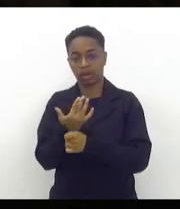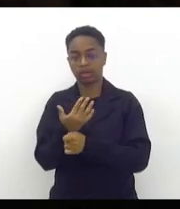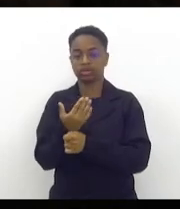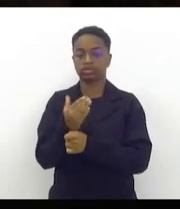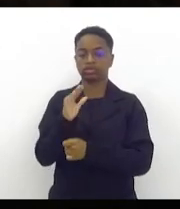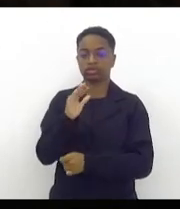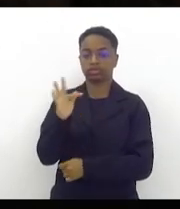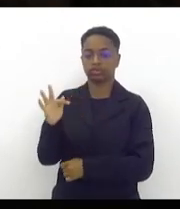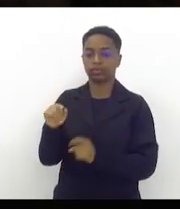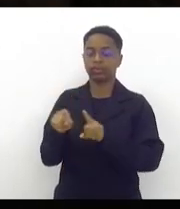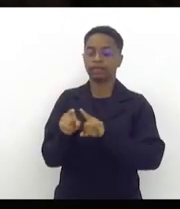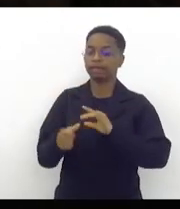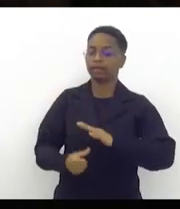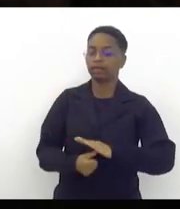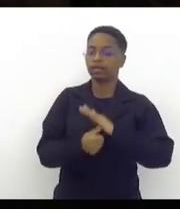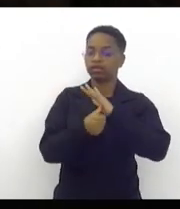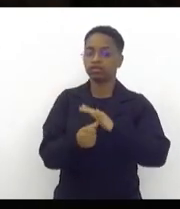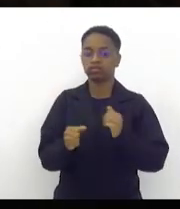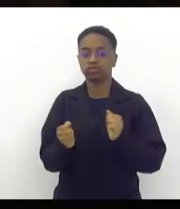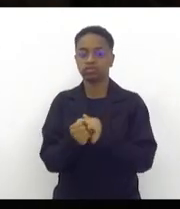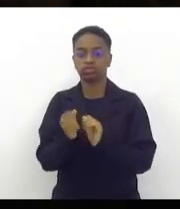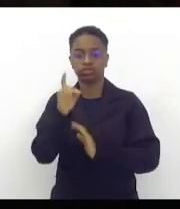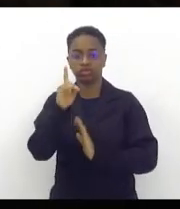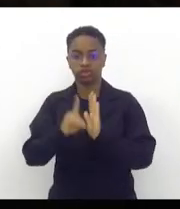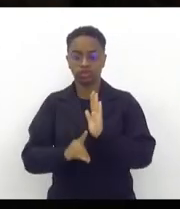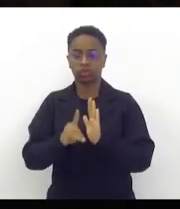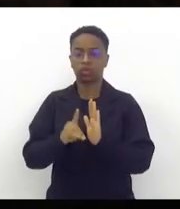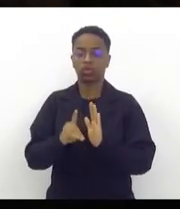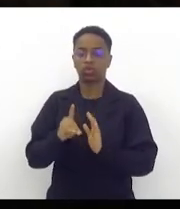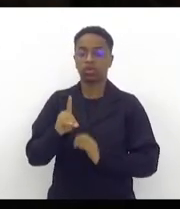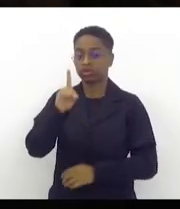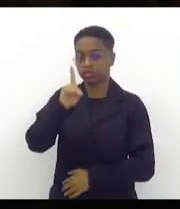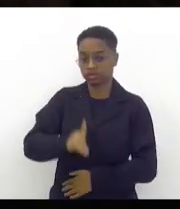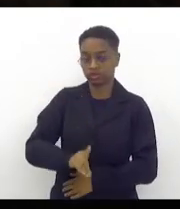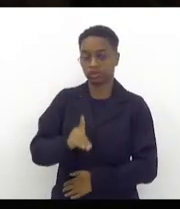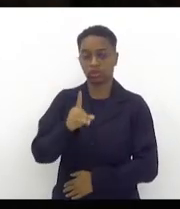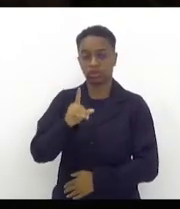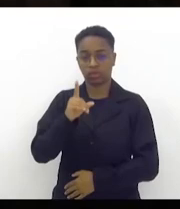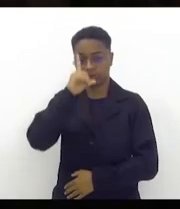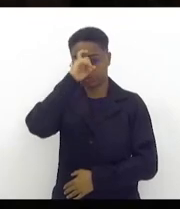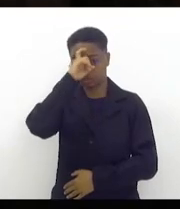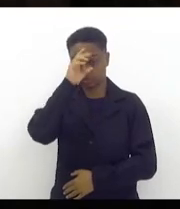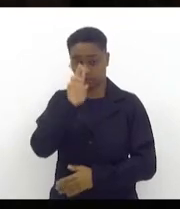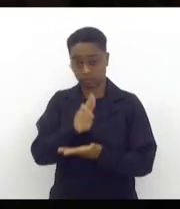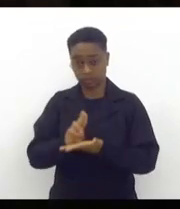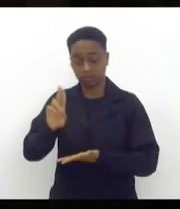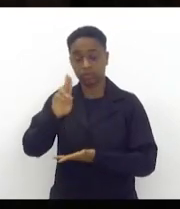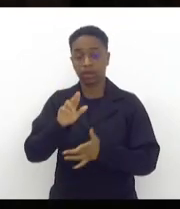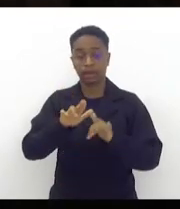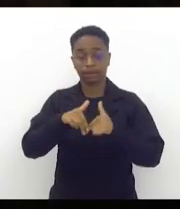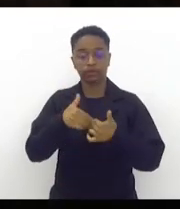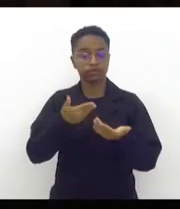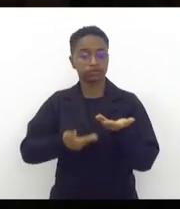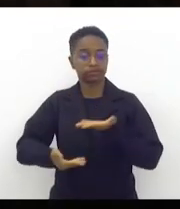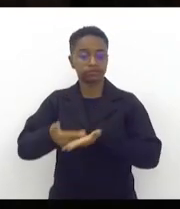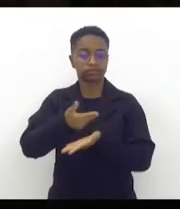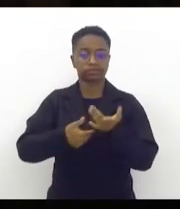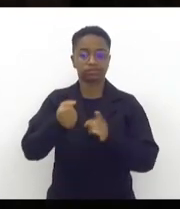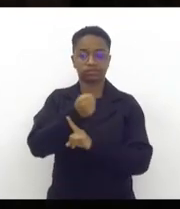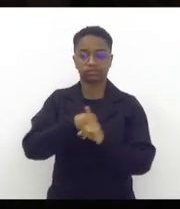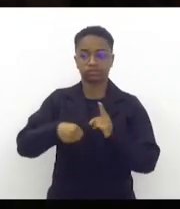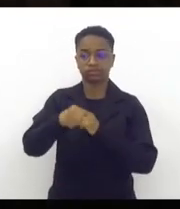da UERJ, com os diretores do Hospital Universitário Ézio Cordeiro, a partir de uma ideia de diálogo com a sociedade